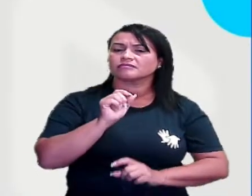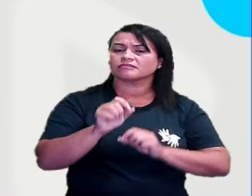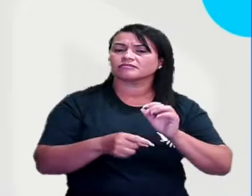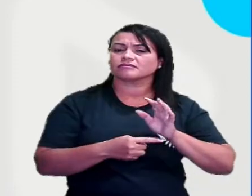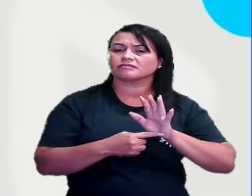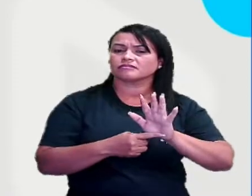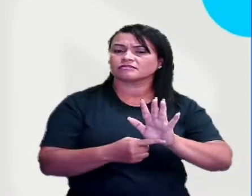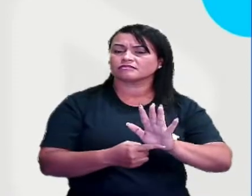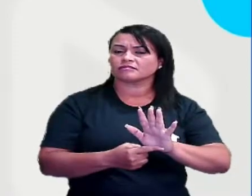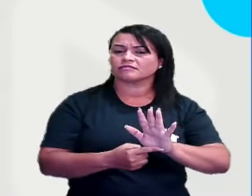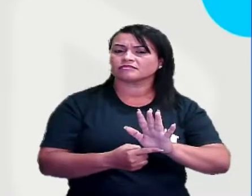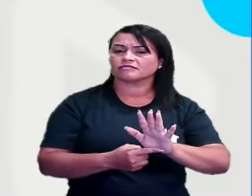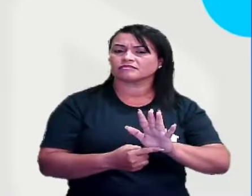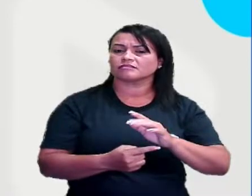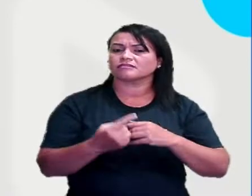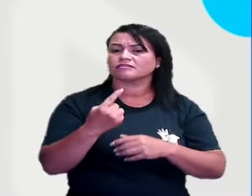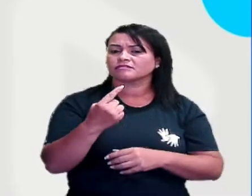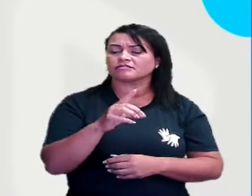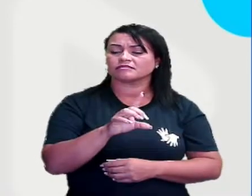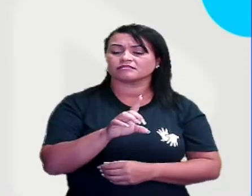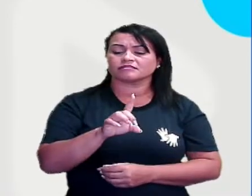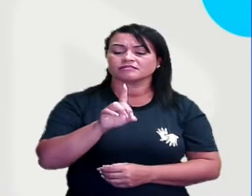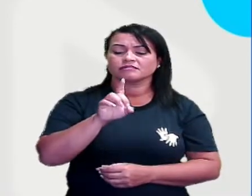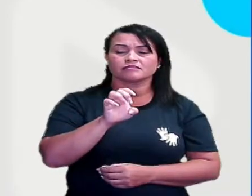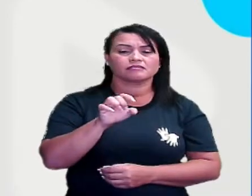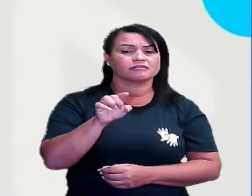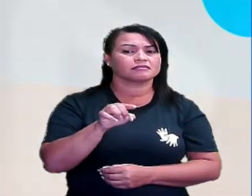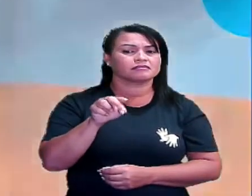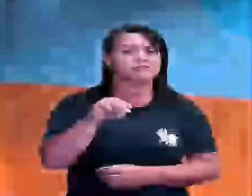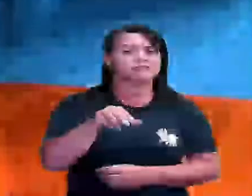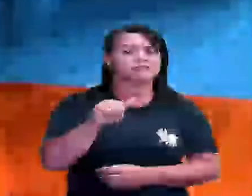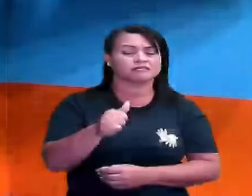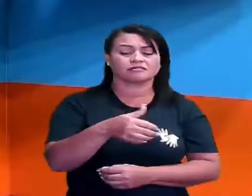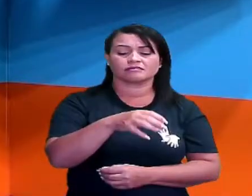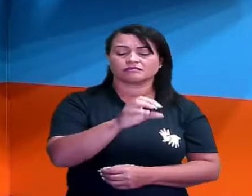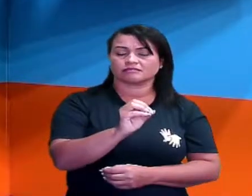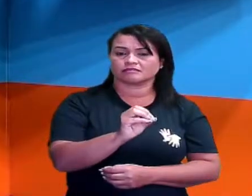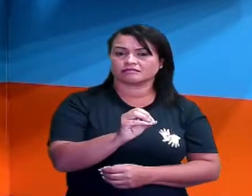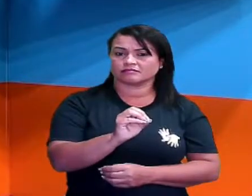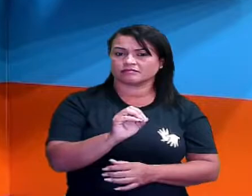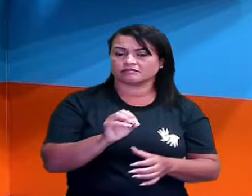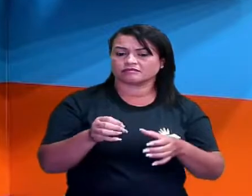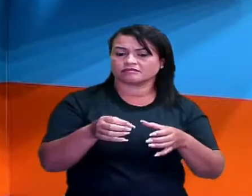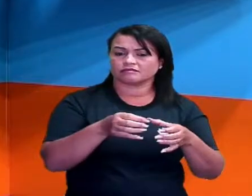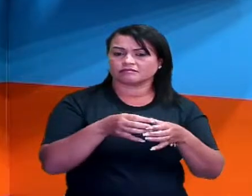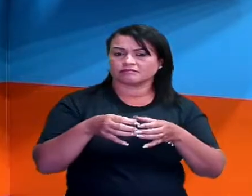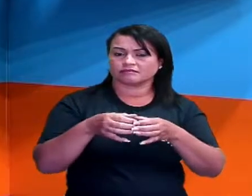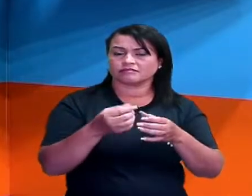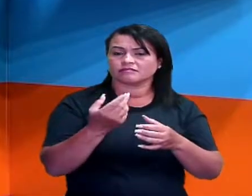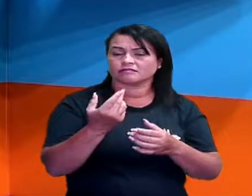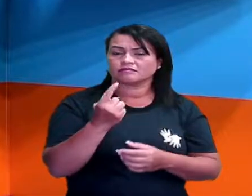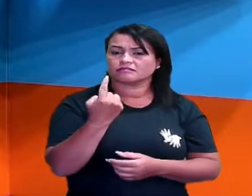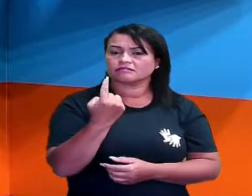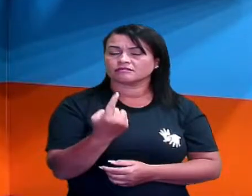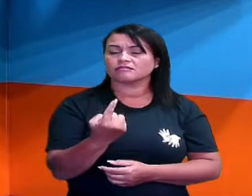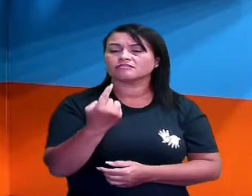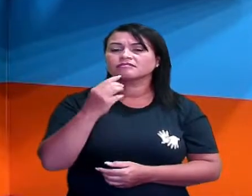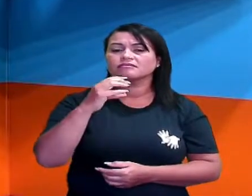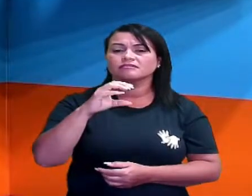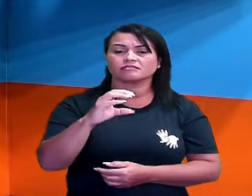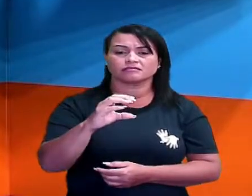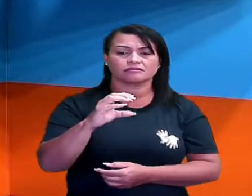quem? Uma dezena, tá certo? Ó, 10 dezenas eu estou representando quem? Uma